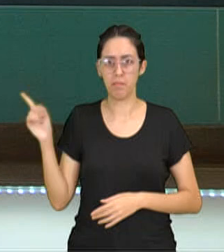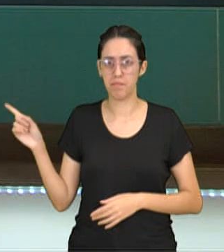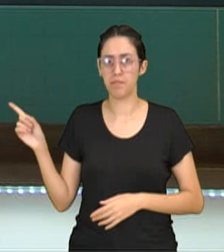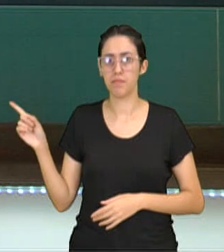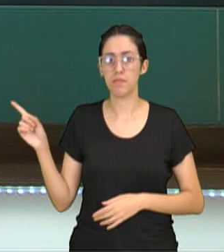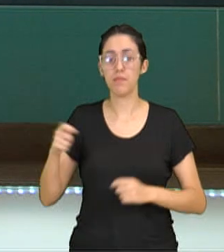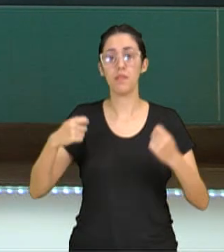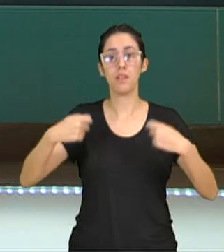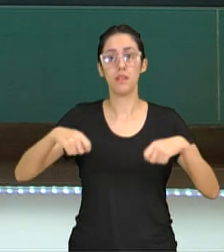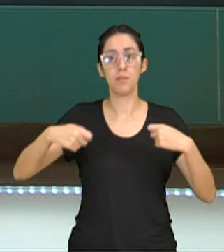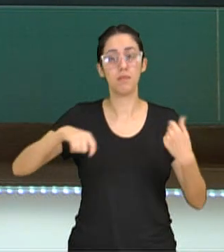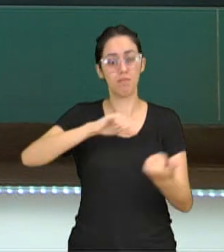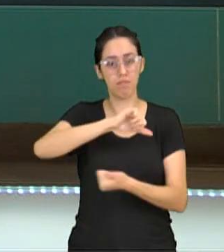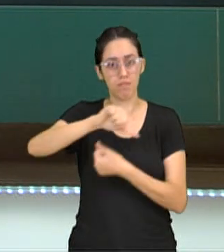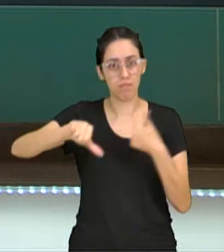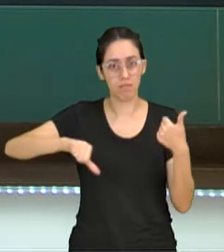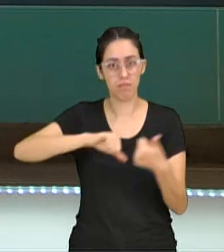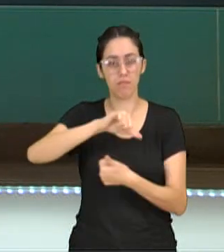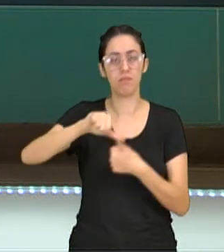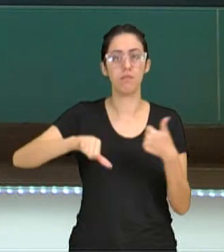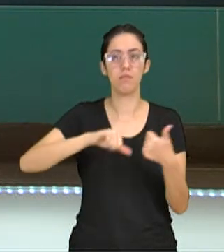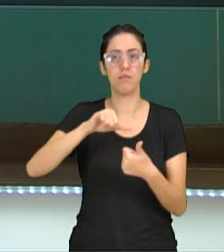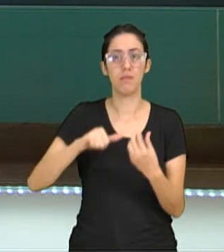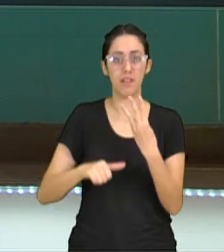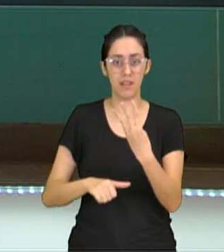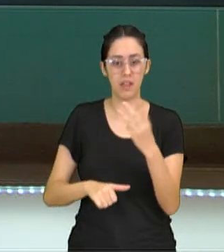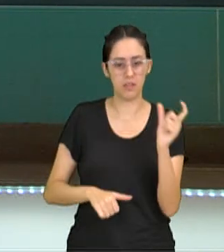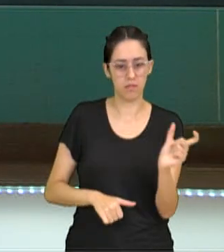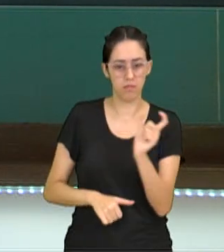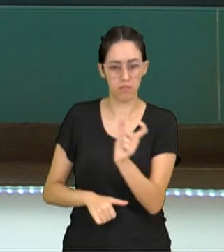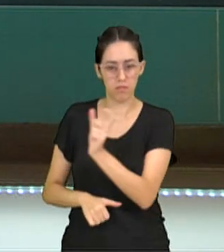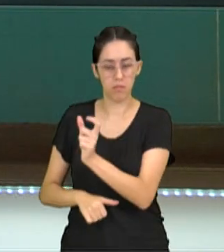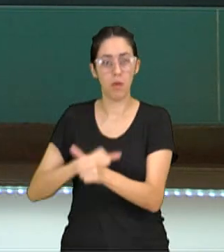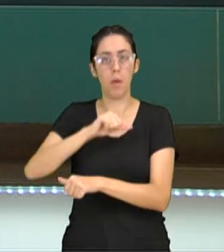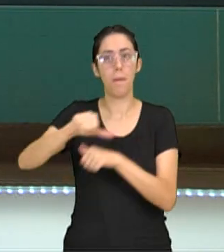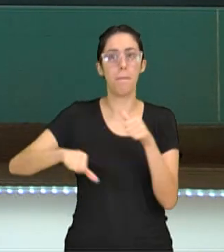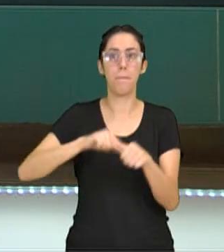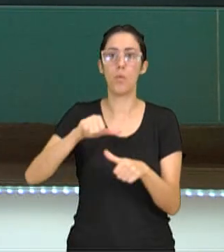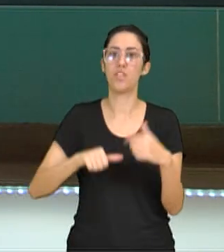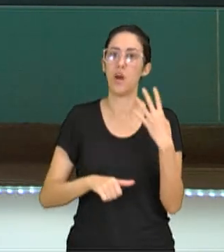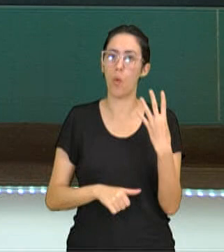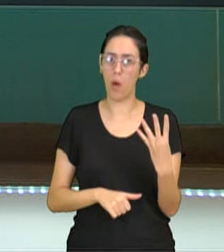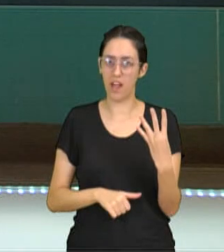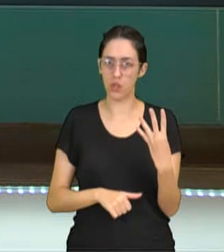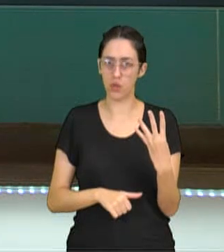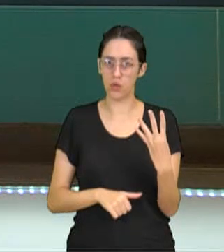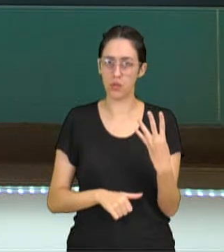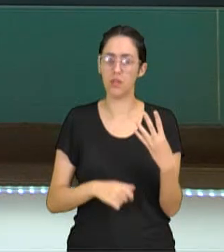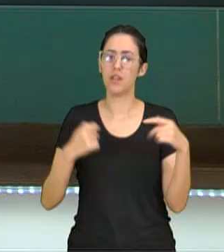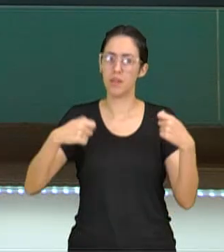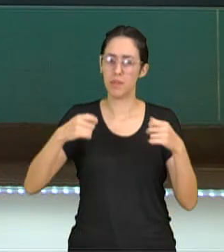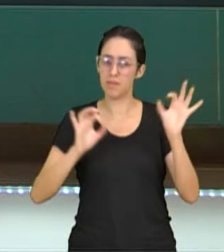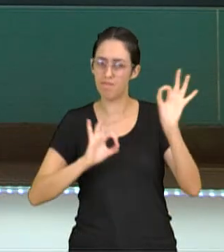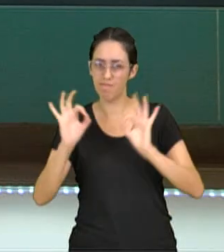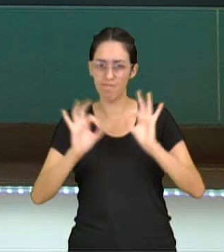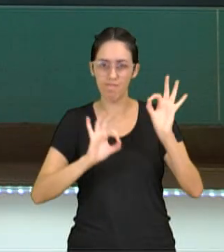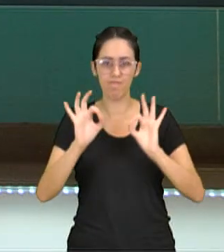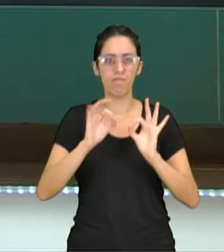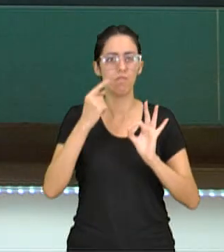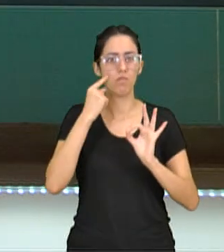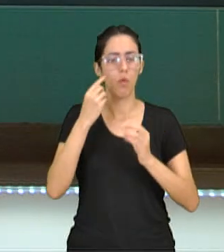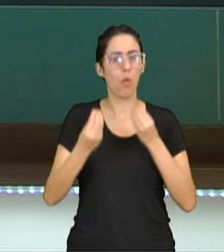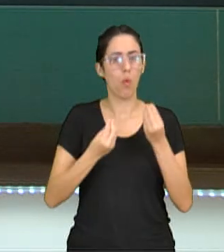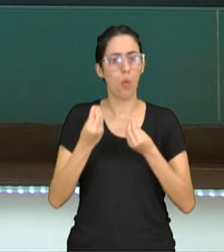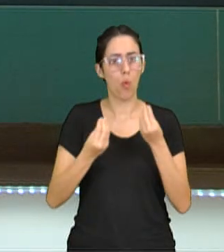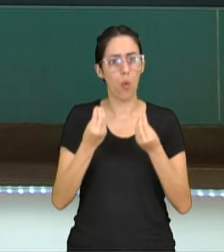Então, devemos transformar a expressão num polinômio com 4 termos para fazer por agrupamento. E é por isso que a gente dá uma mexida no termo central,